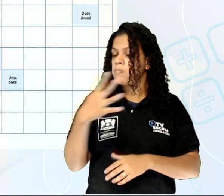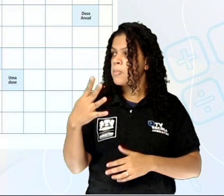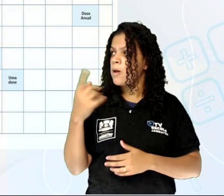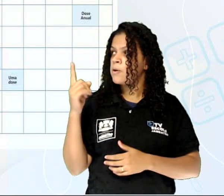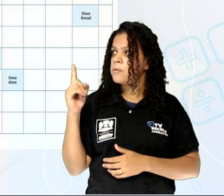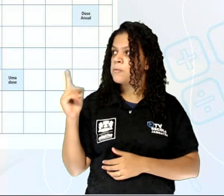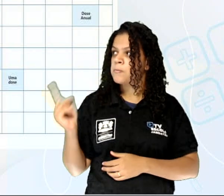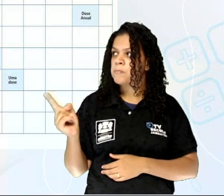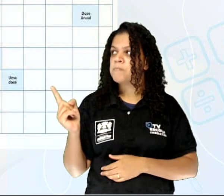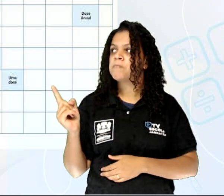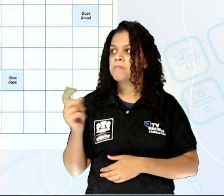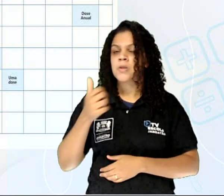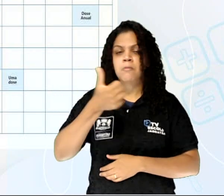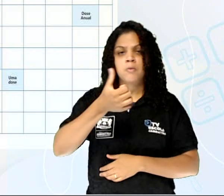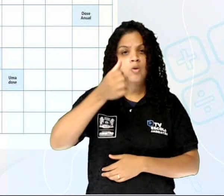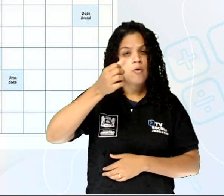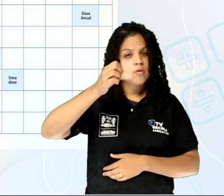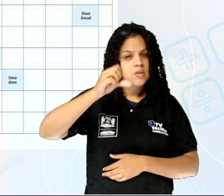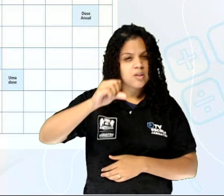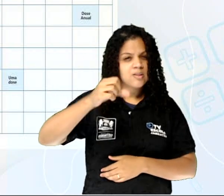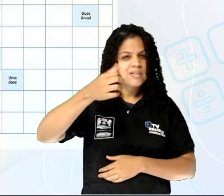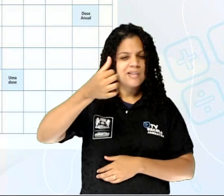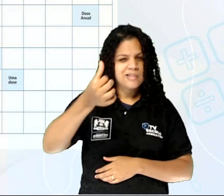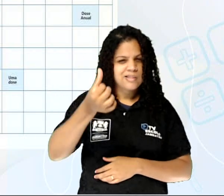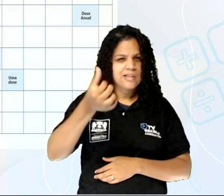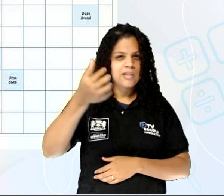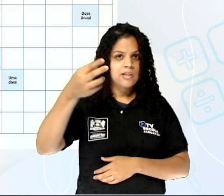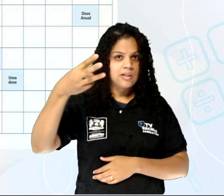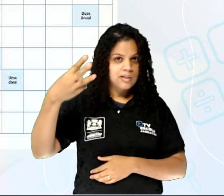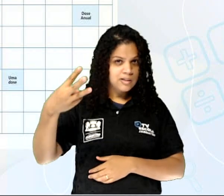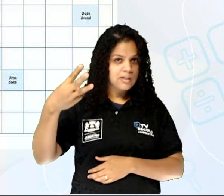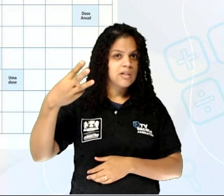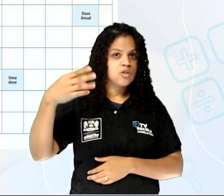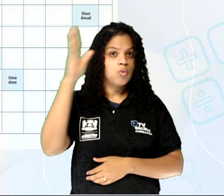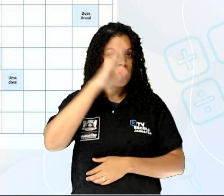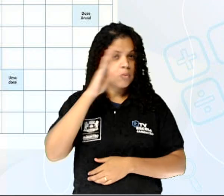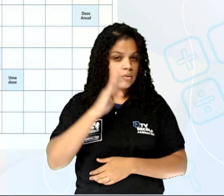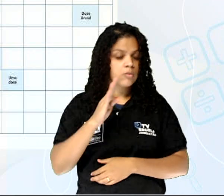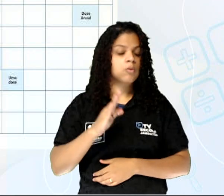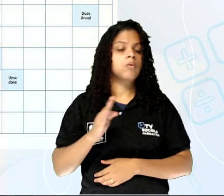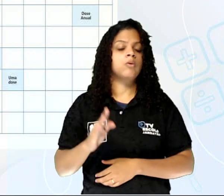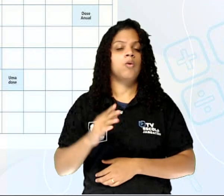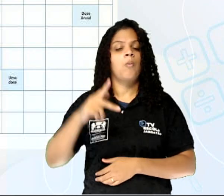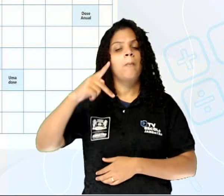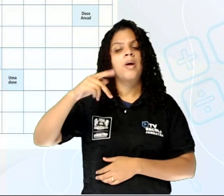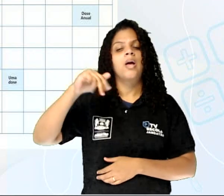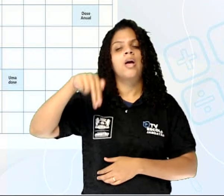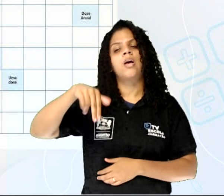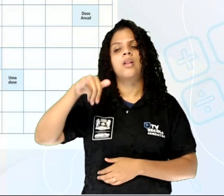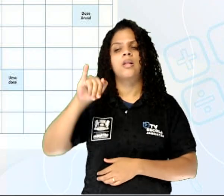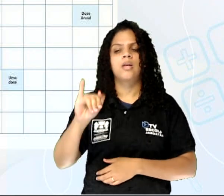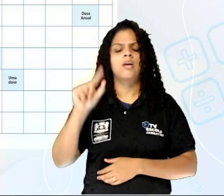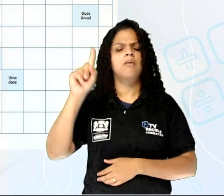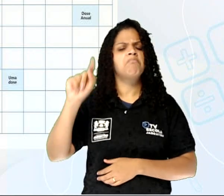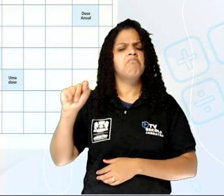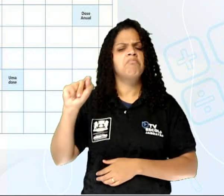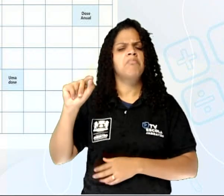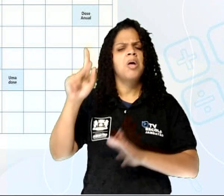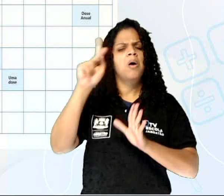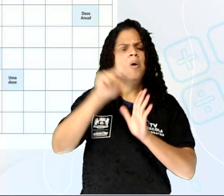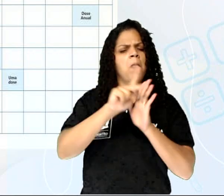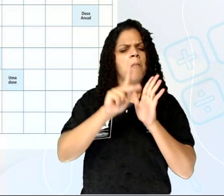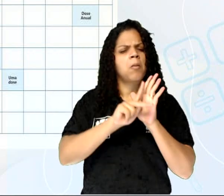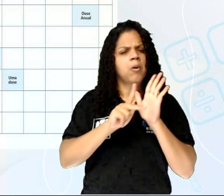Desde 1973, o Brasil conta com o Programa Nacional de Imunização, o PNI. Esse programa, inclusive, é